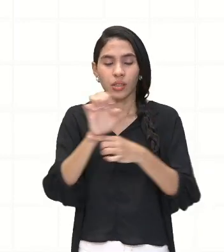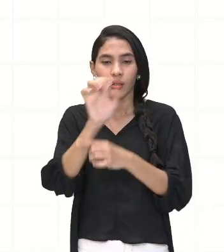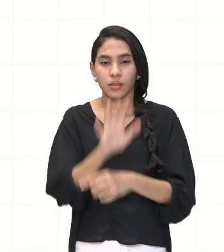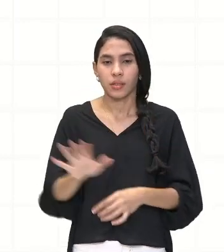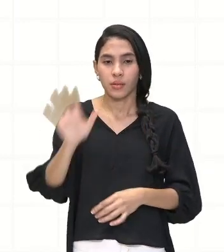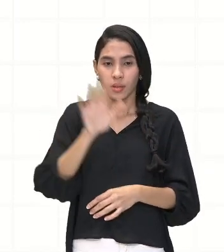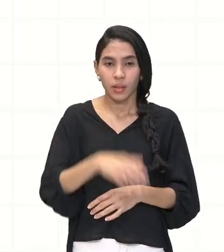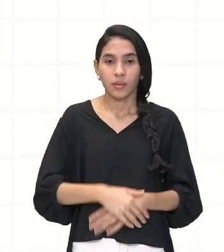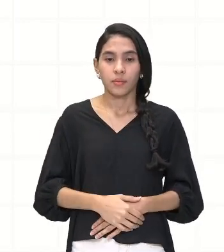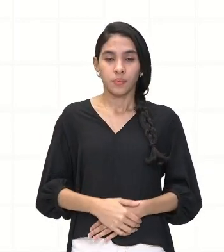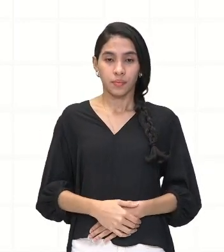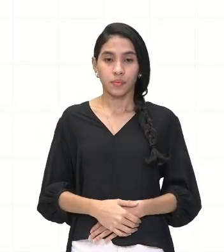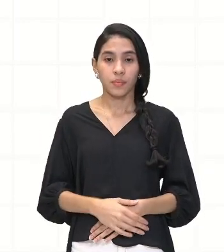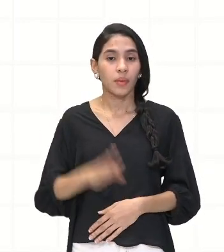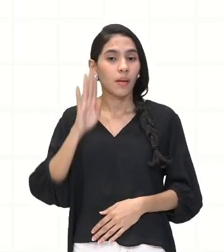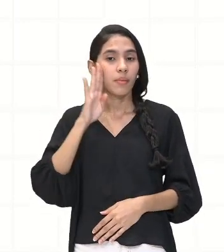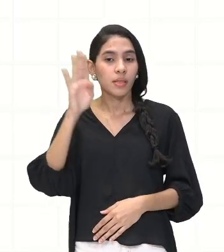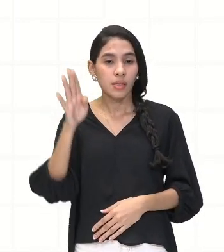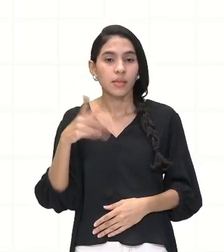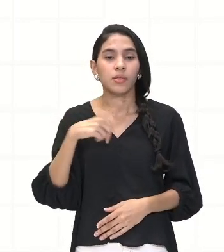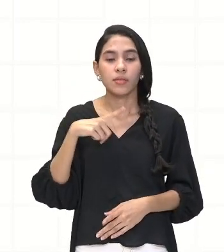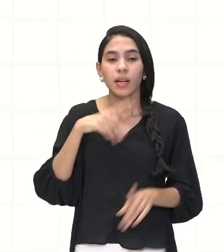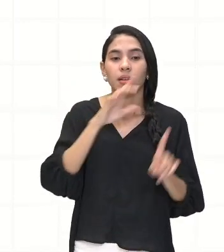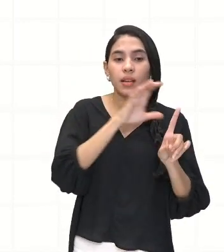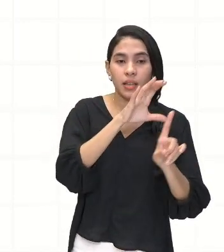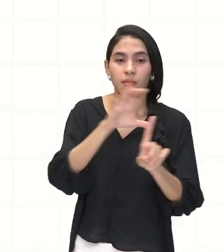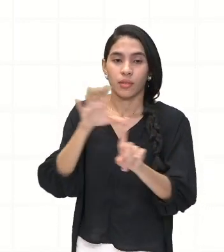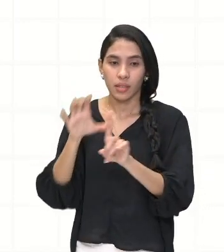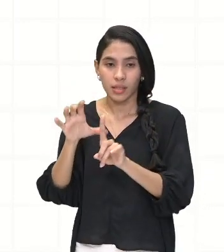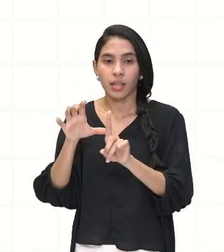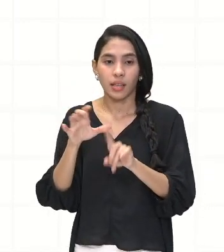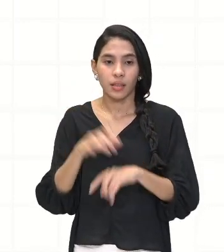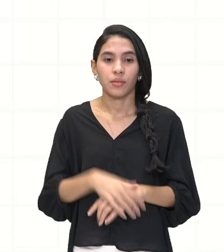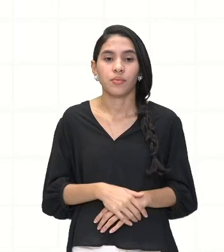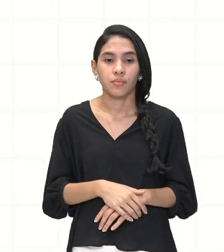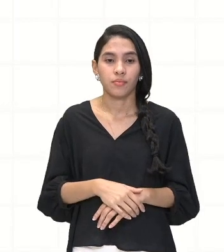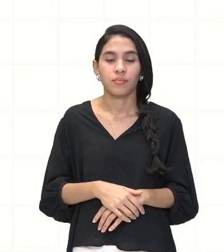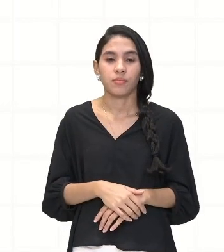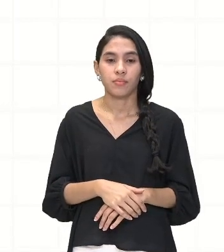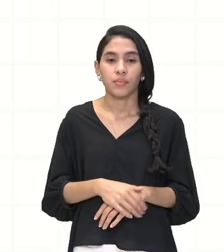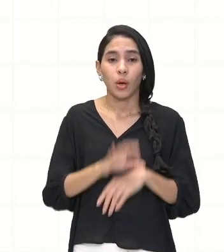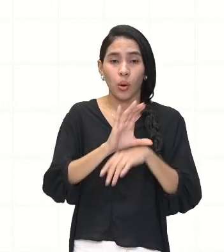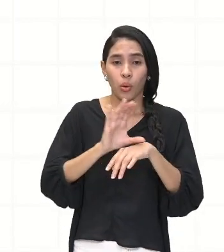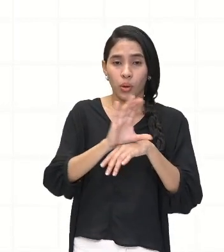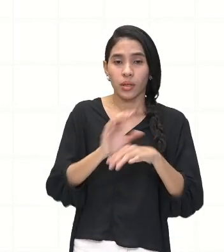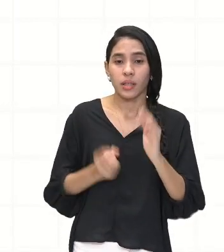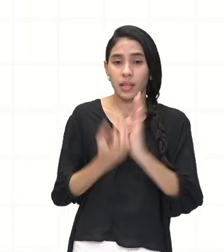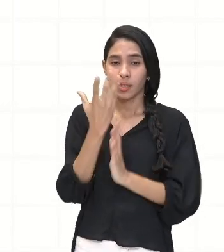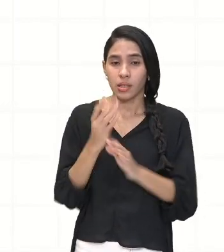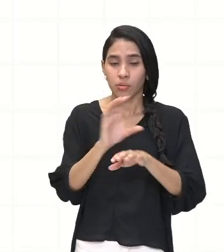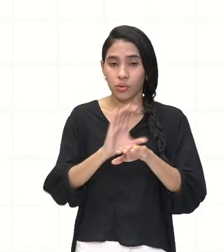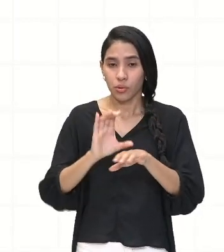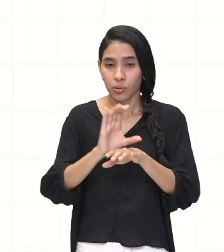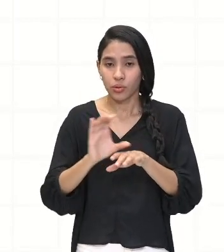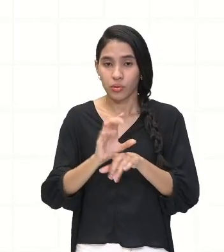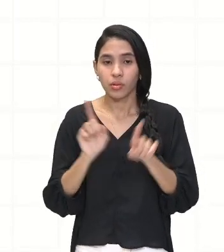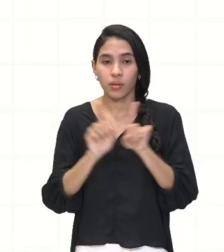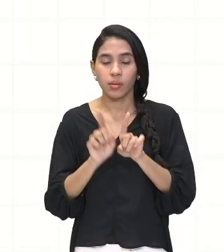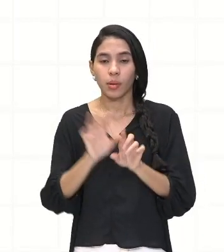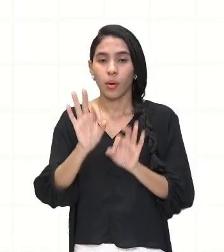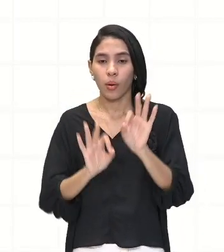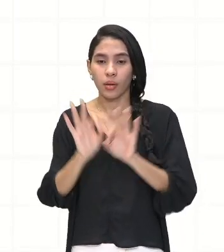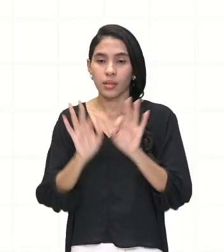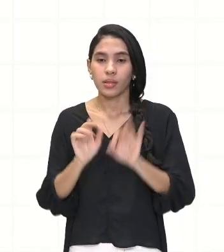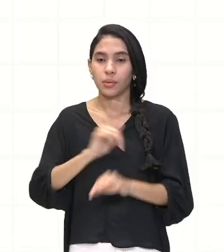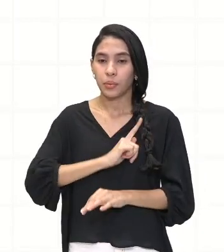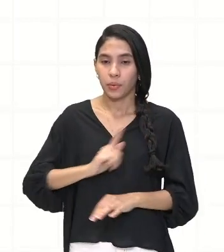nacionais. Esses princípios influenciaram a redação de constituições e a